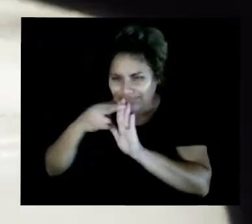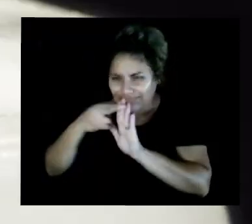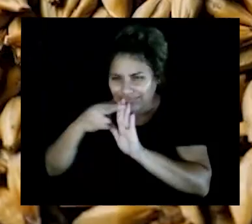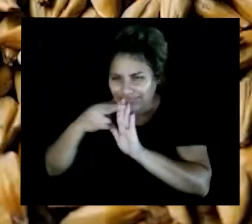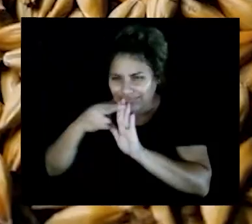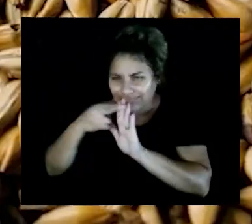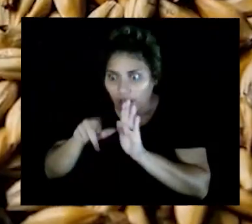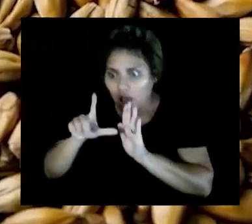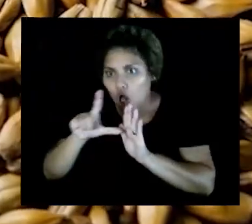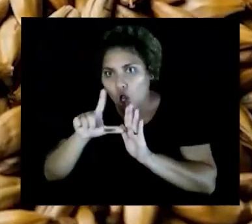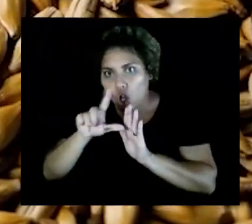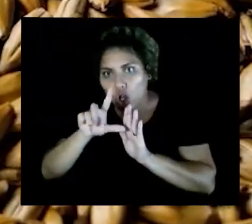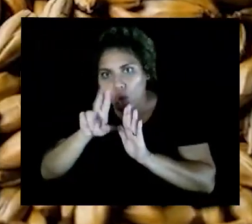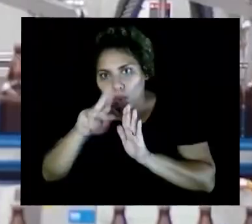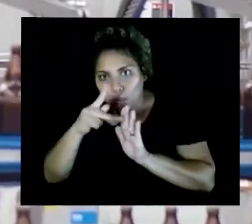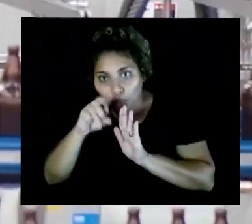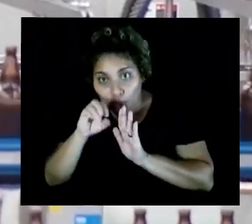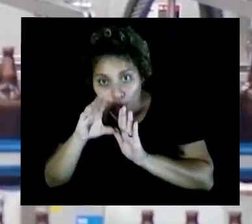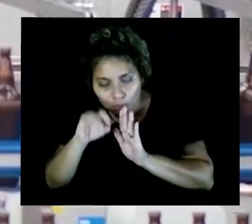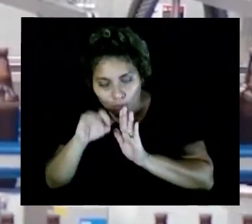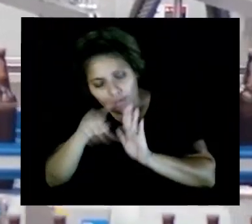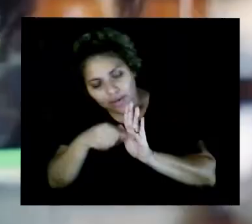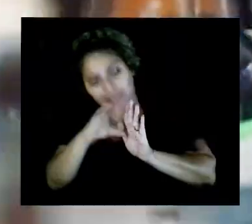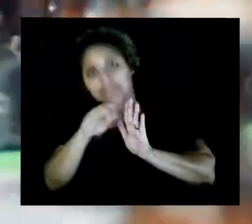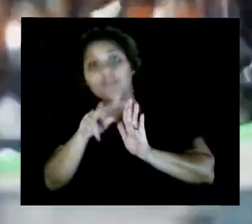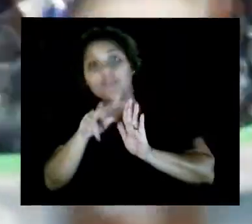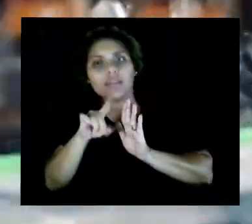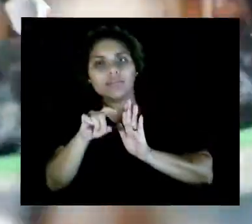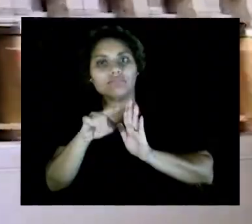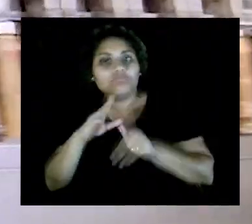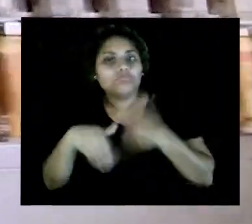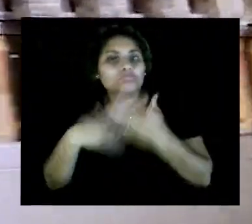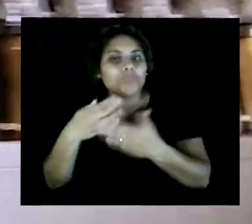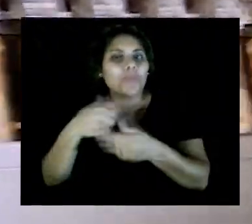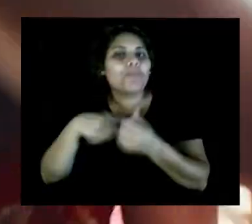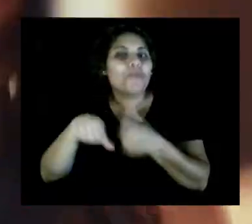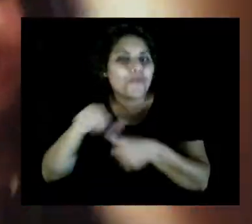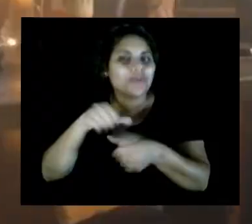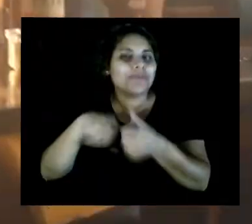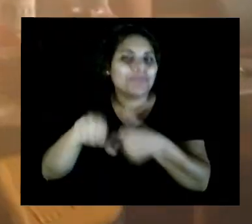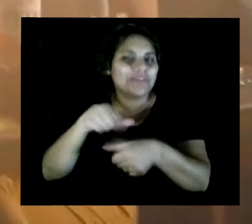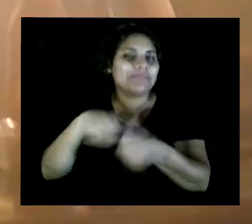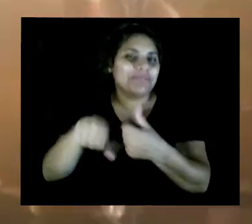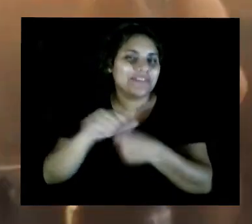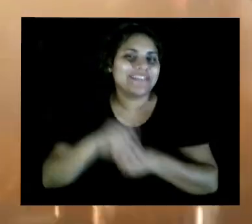e cevada, mas a receita foi mudando ao longo dos anos.